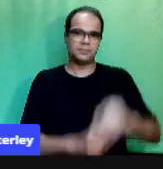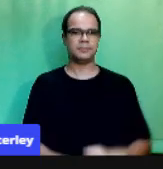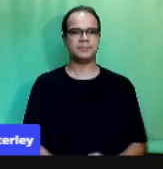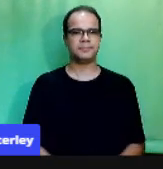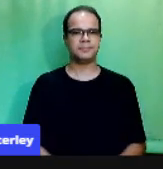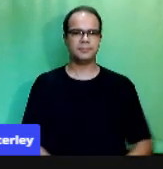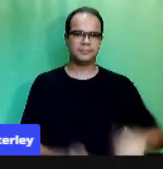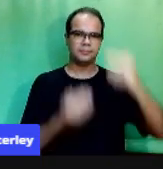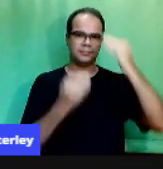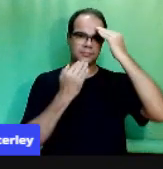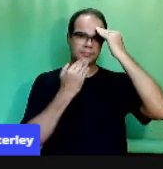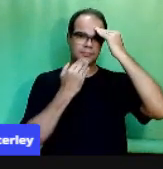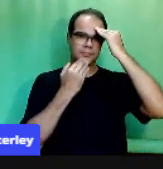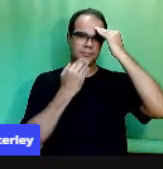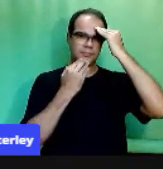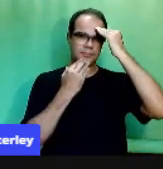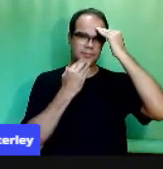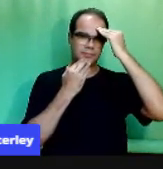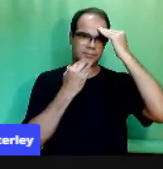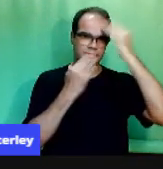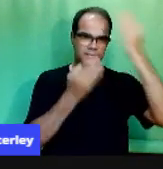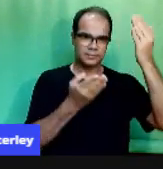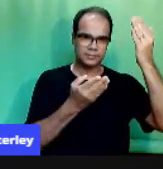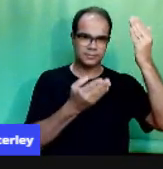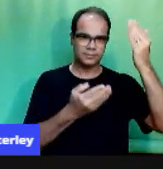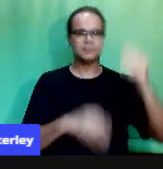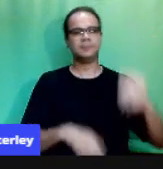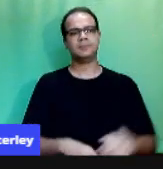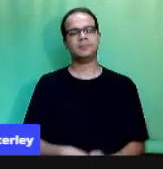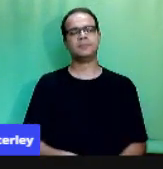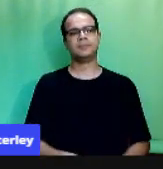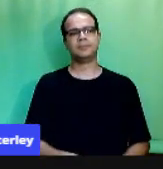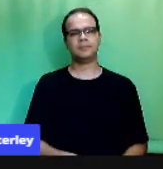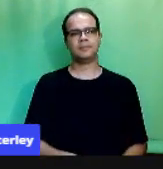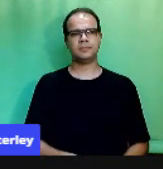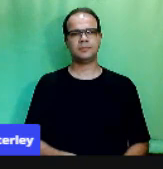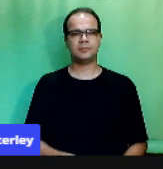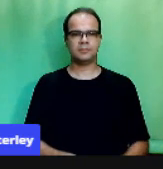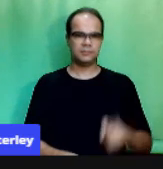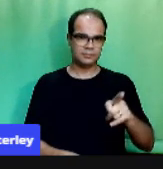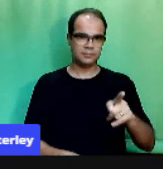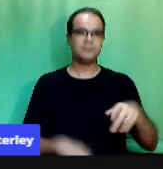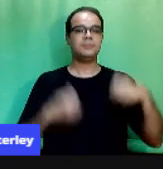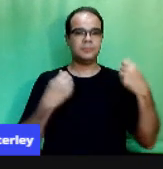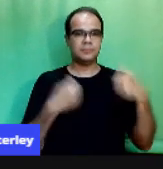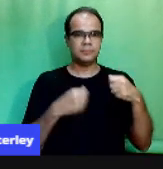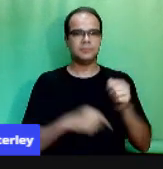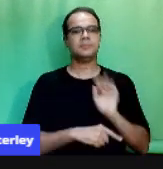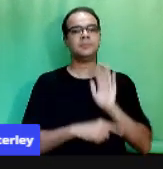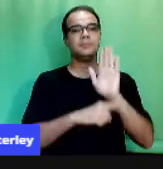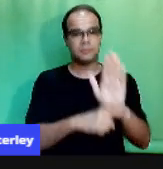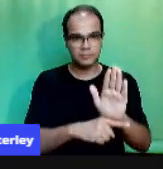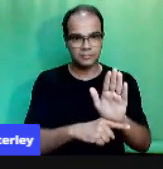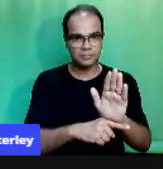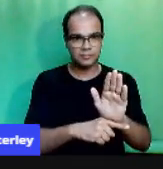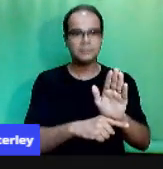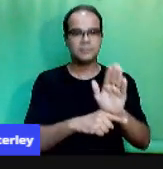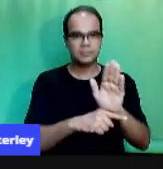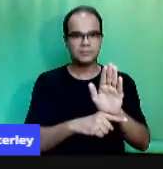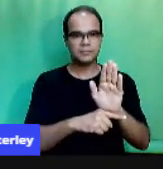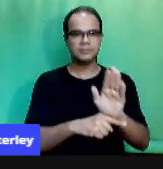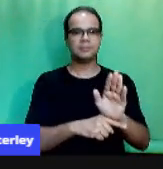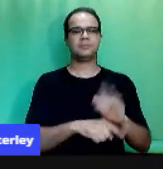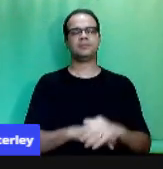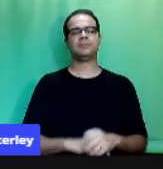obrigado e conte conosco para que nós possamos estudar um pouco mais